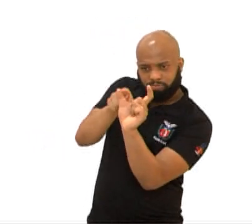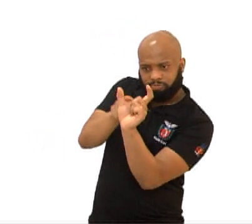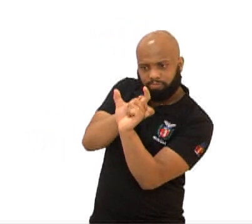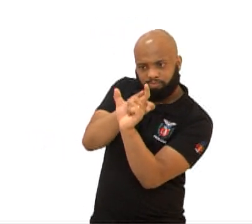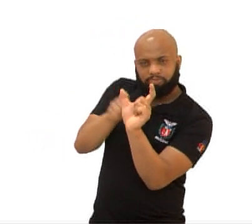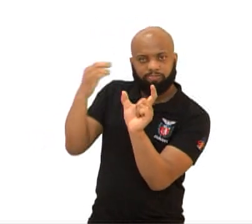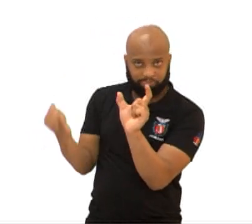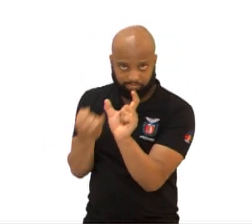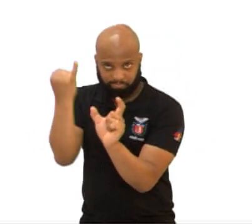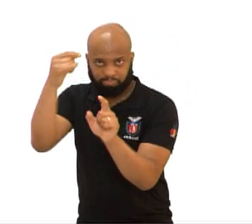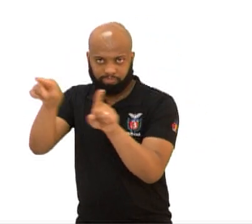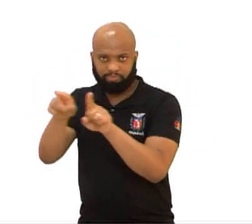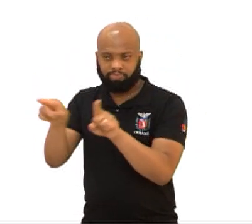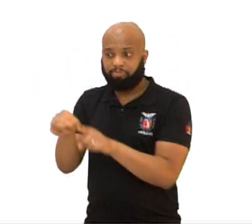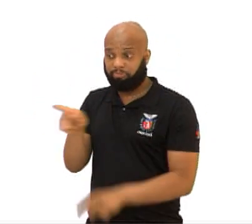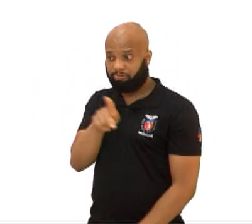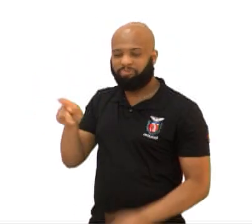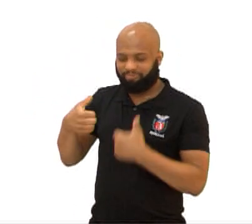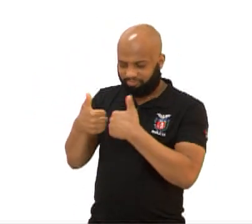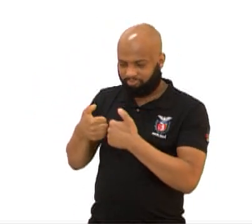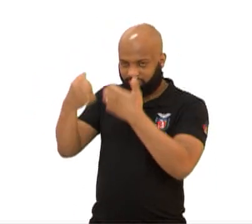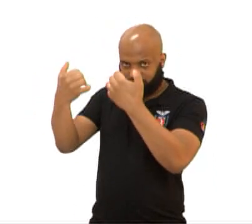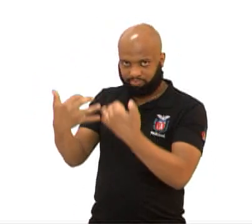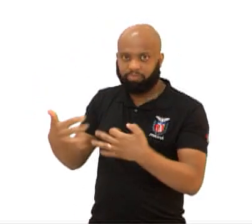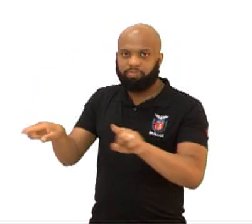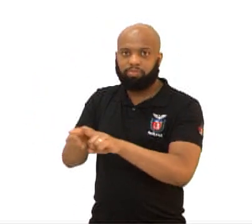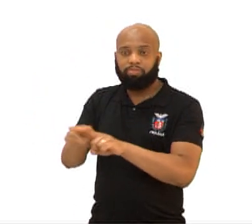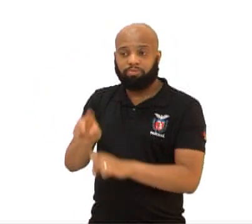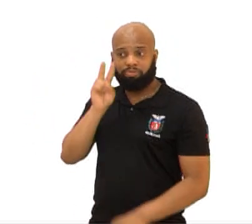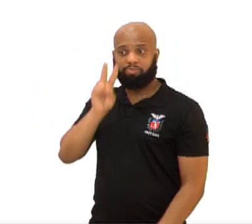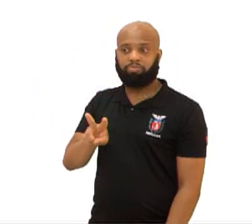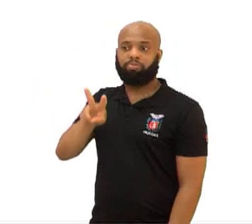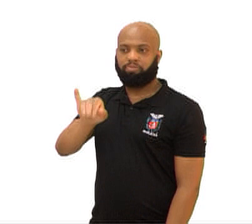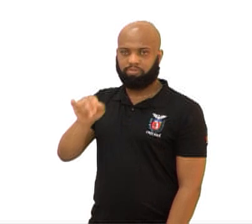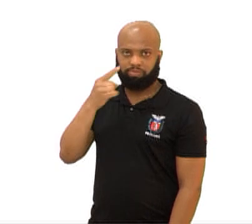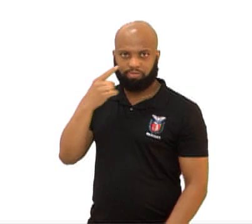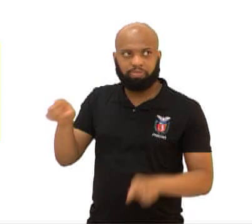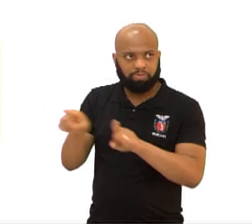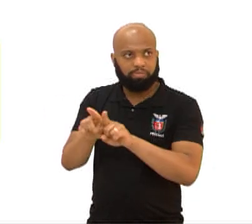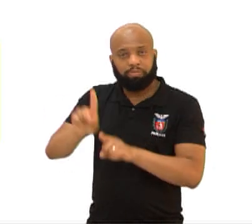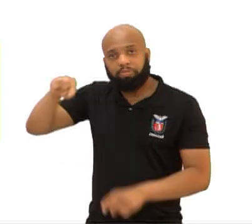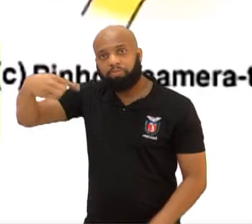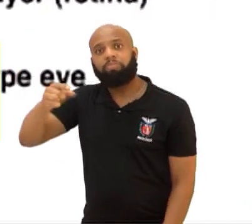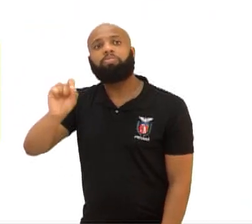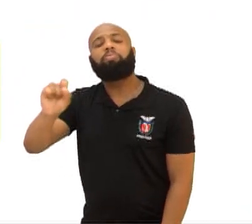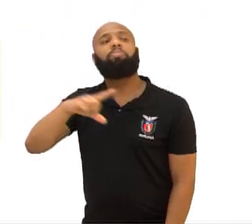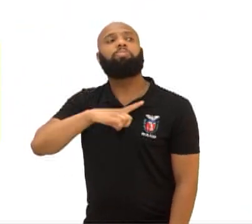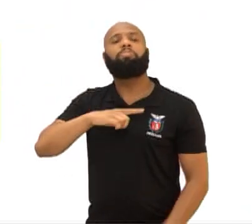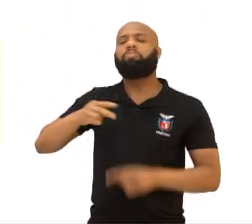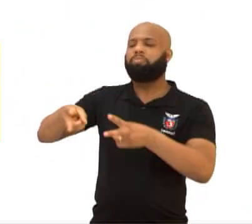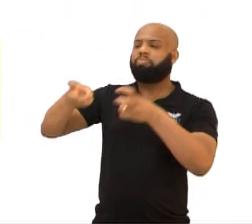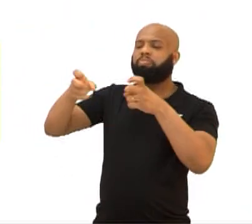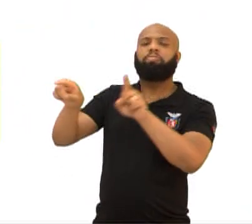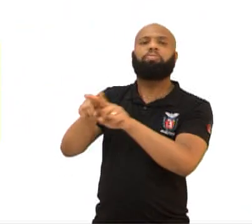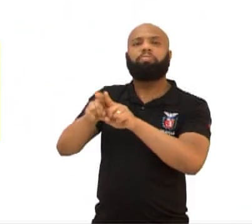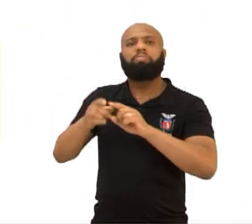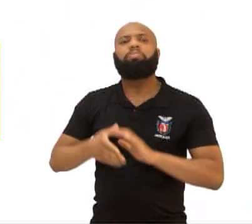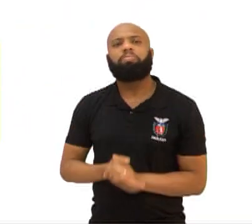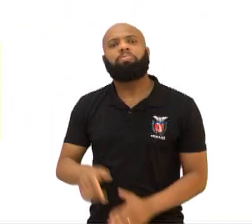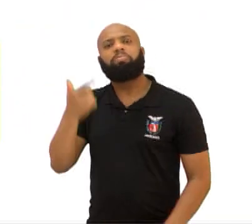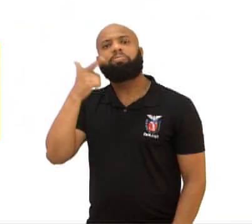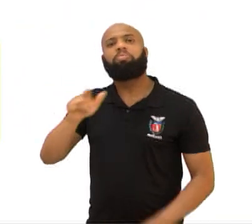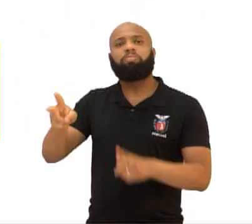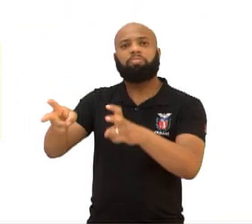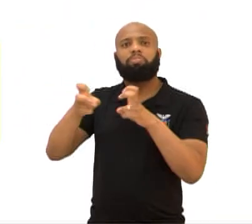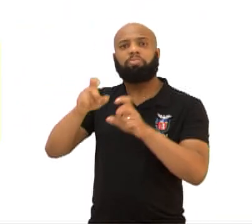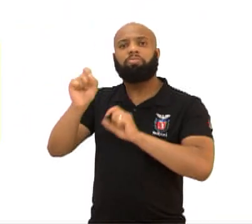importante, como o professor Hugo mencionou agora há pouco, para a visão, que a gente vai ver mais para frente também. Depois, o que nós vamos perceber aqui? Nós vamos ter a